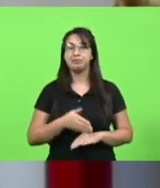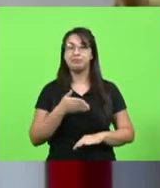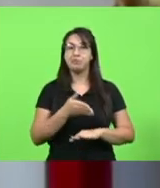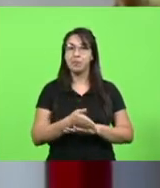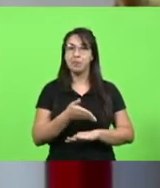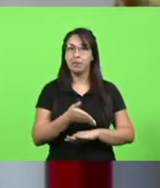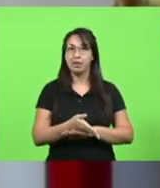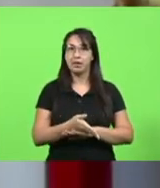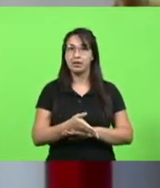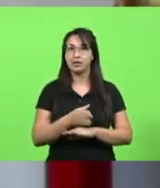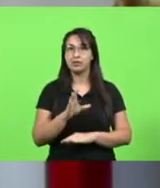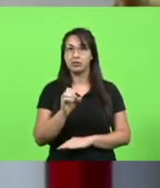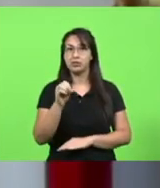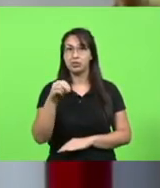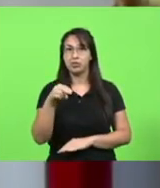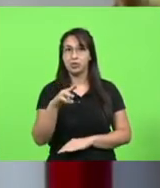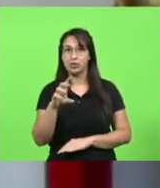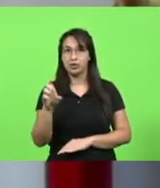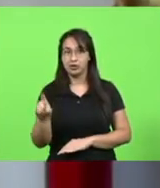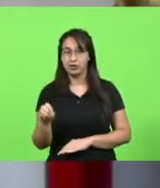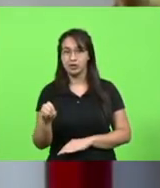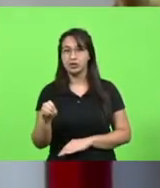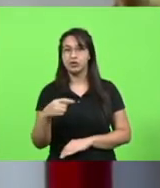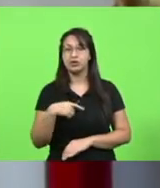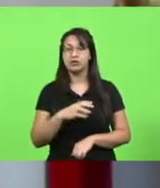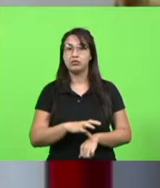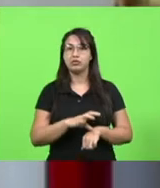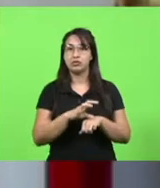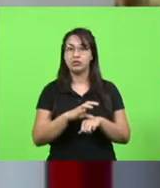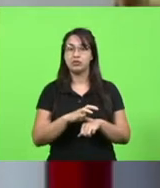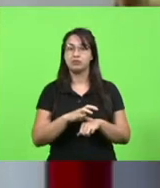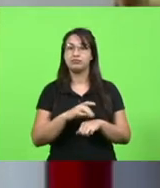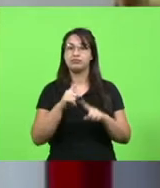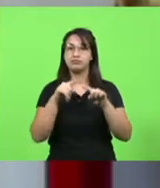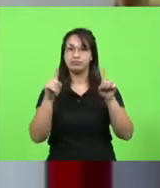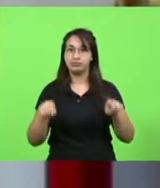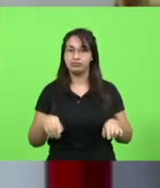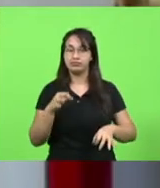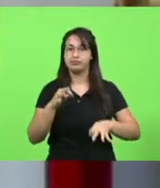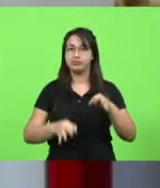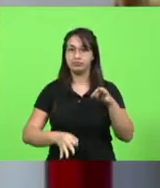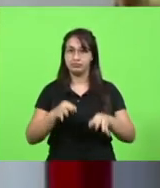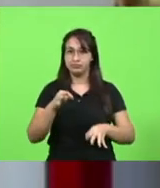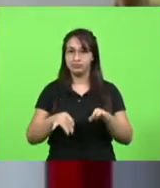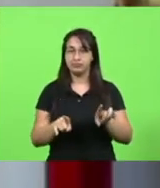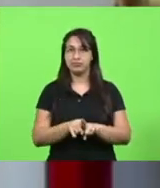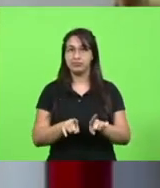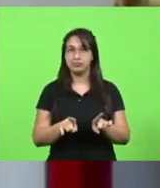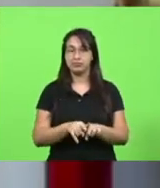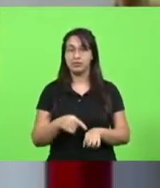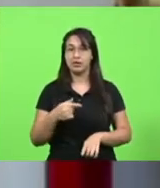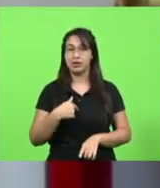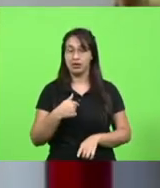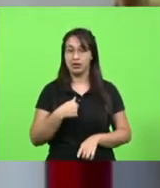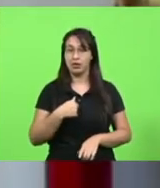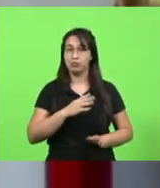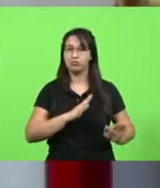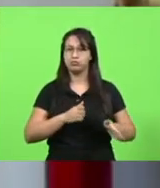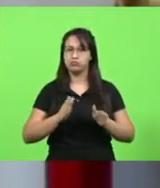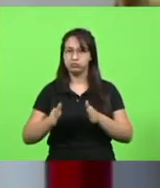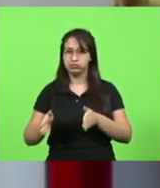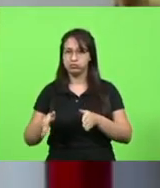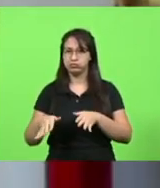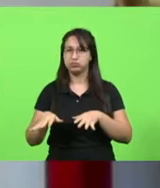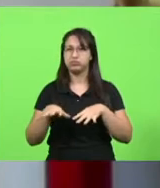como conselheiro, sou servidor do Judiciário e sou um dos coordenadores do movimento